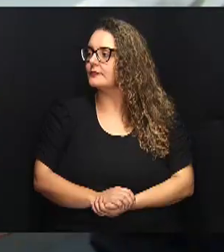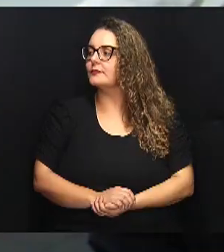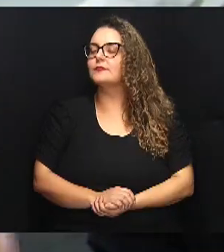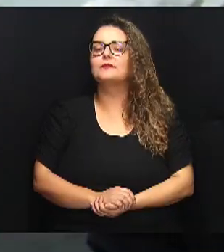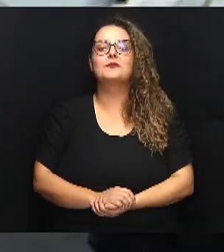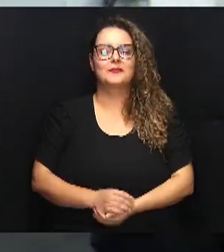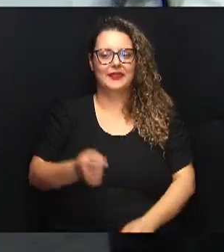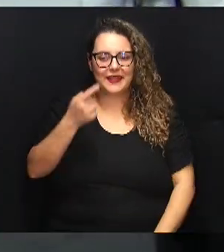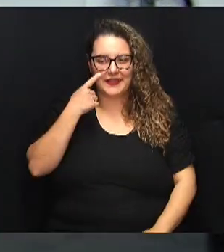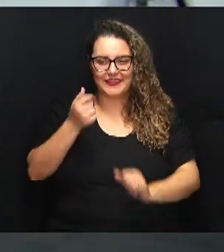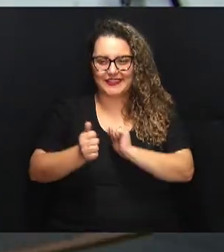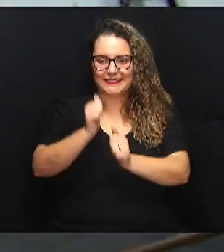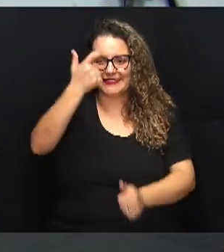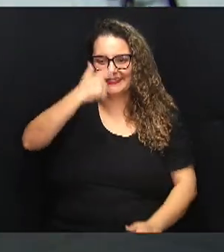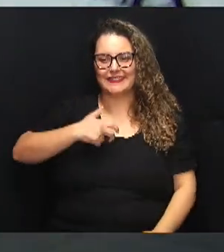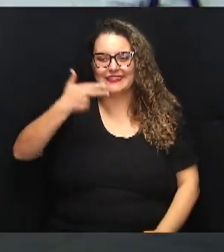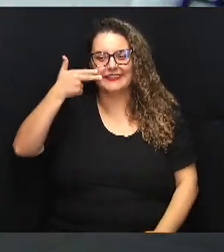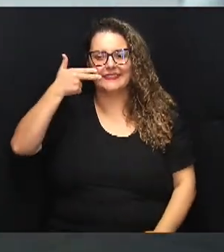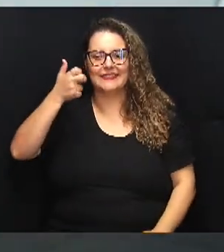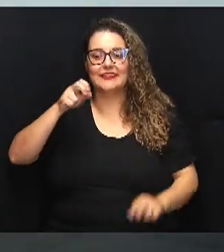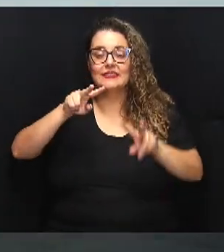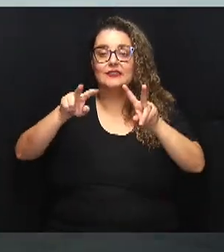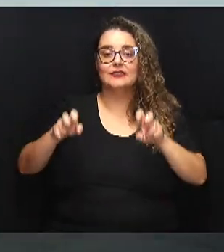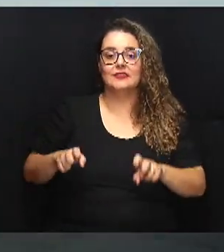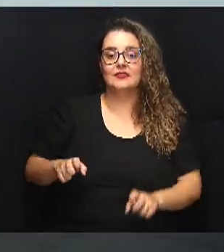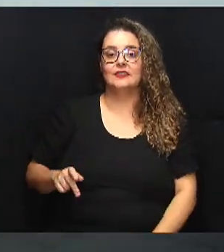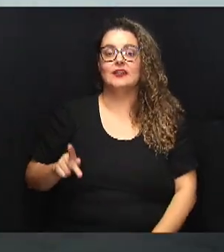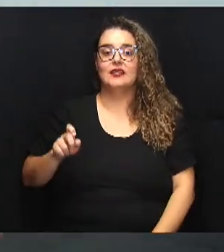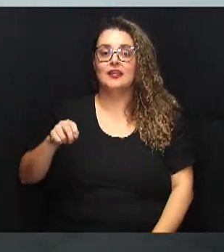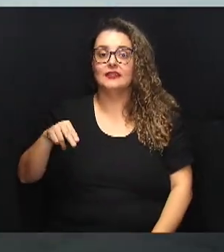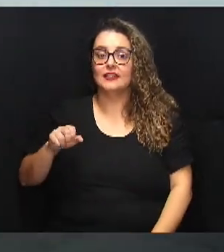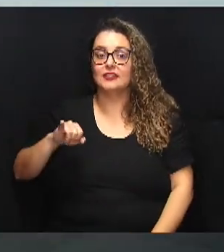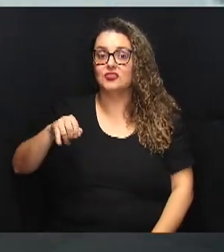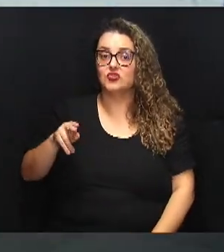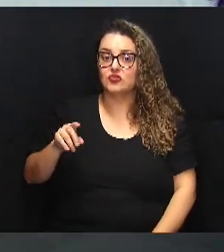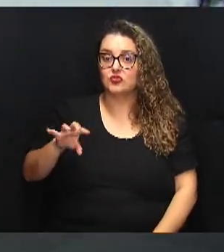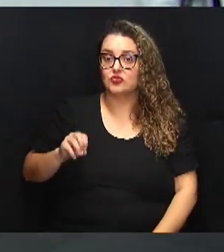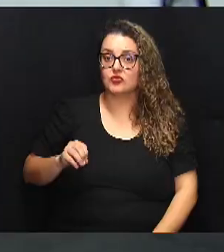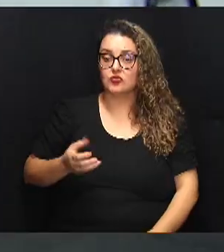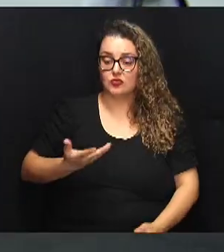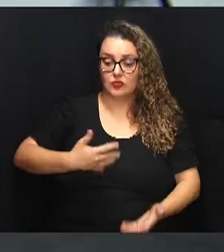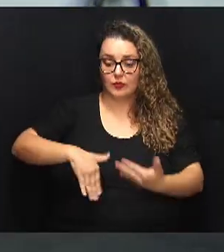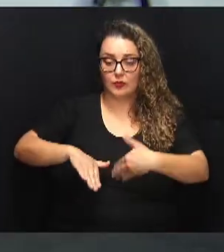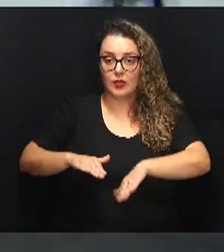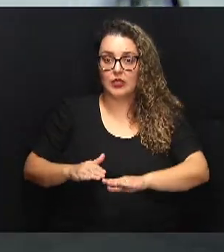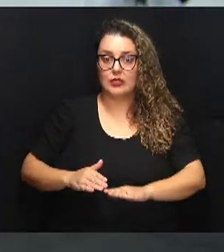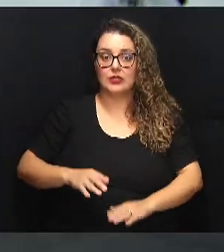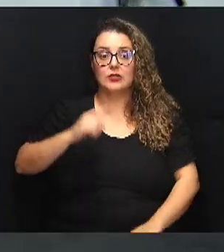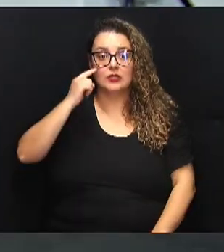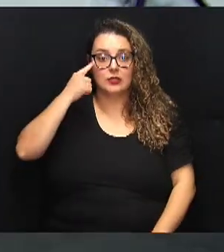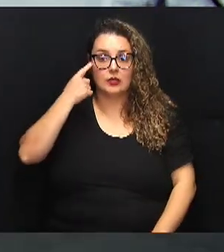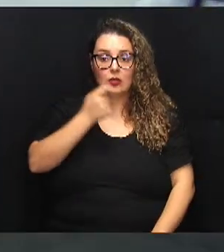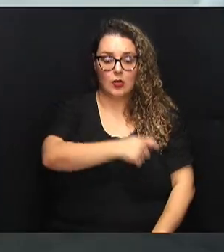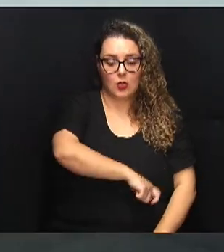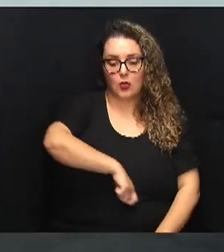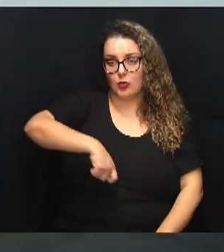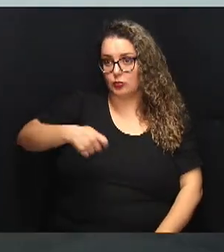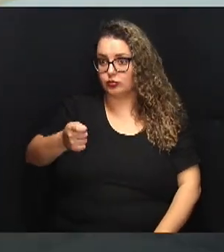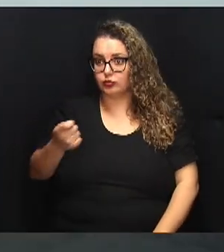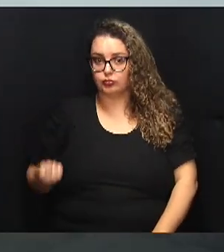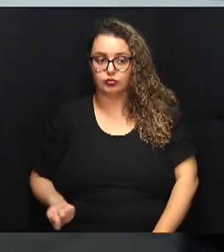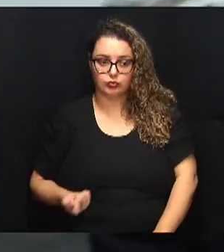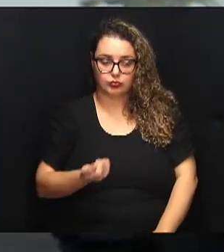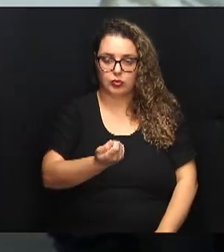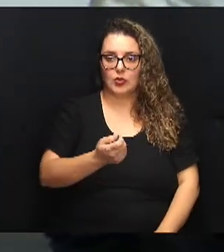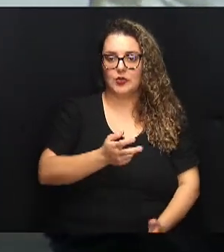Olha o esporte aí, eu sou o Rafael Turati. O tema de hoje é o Kenjutsu, uma arte marcial japonesa com espadas. Então, como sempre, a gente